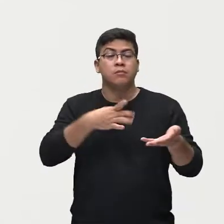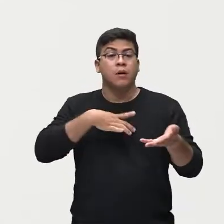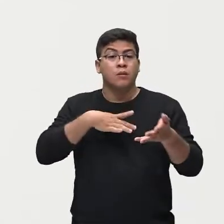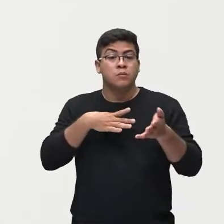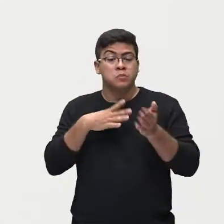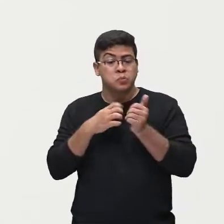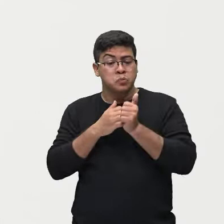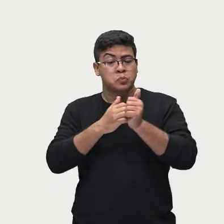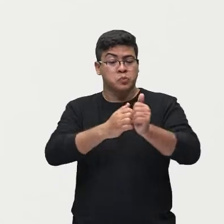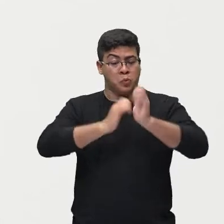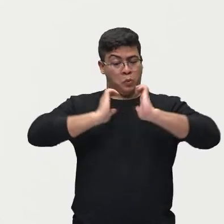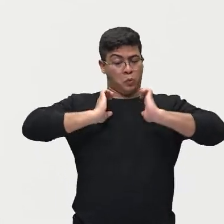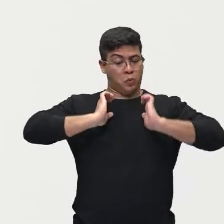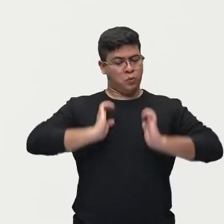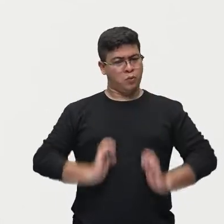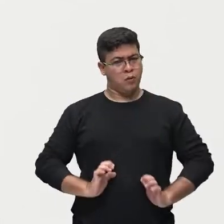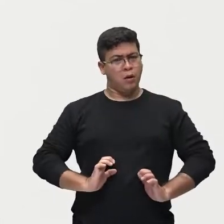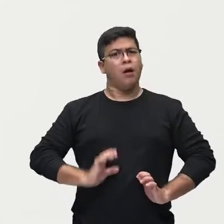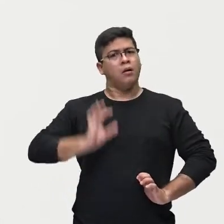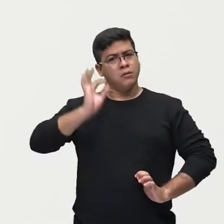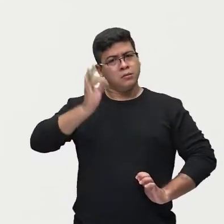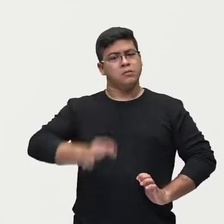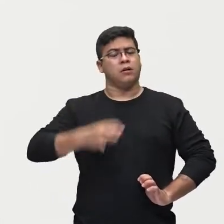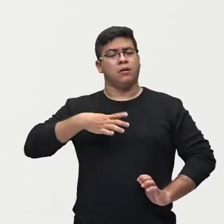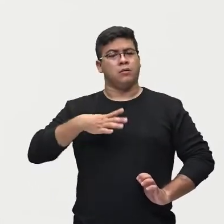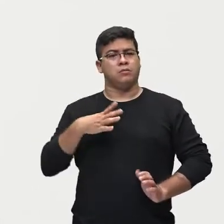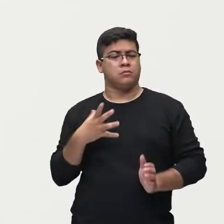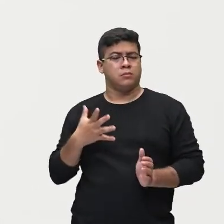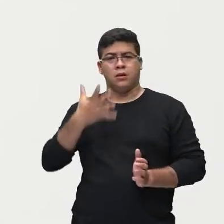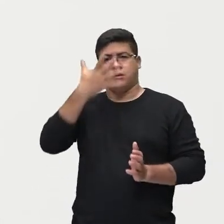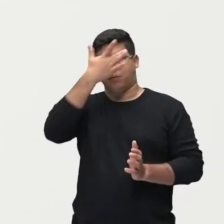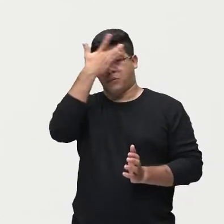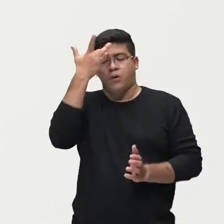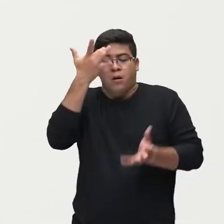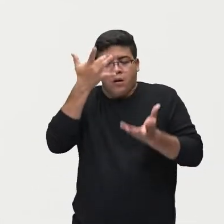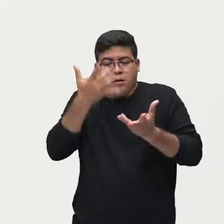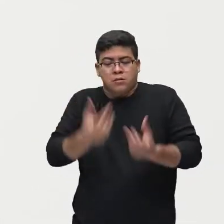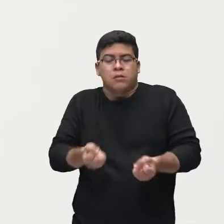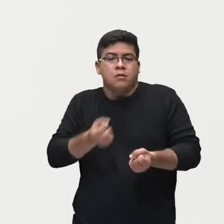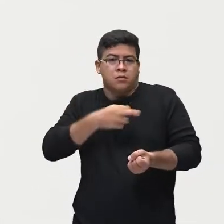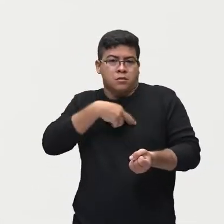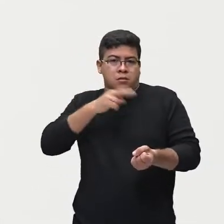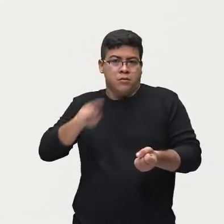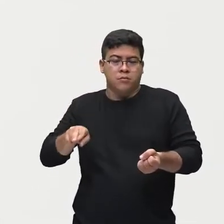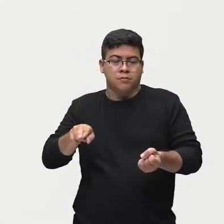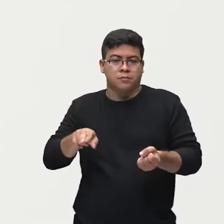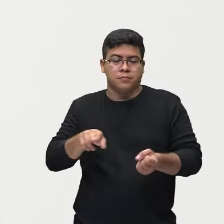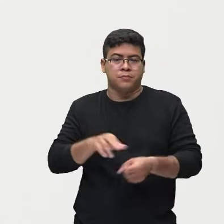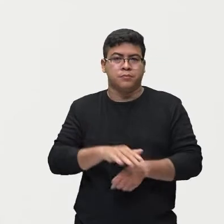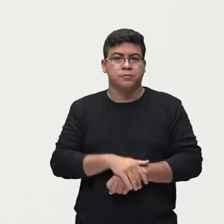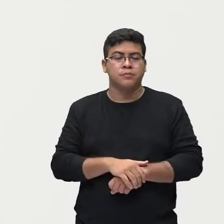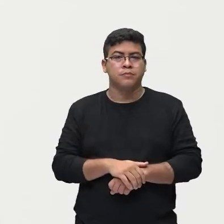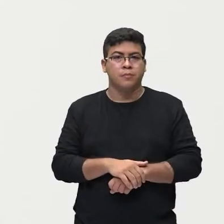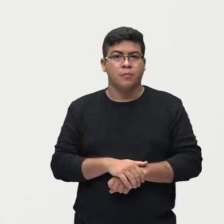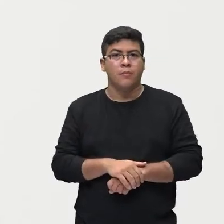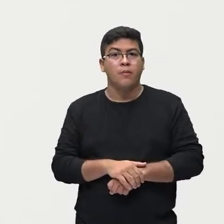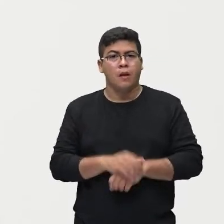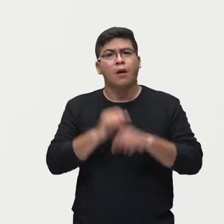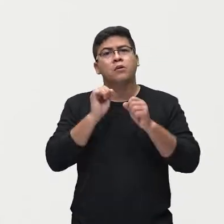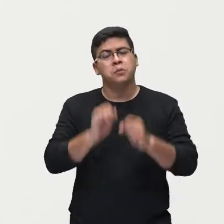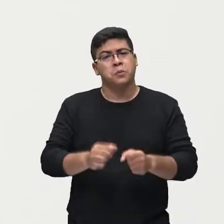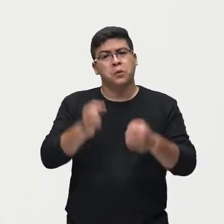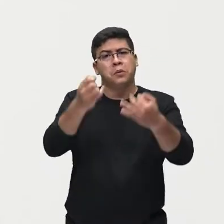conduta íntegra de seus adeptos. Ou seja, nós podemos dizer